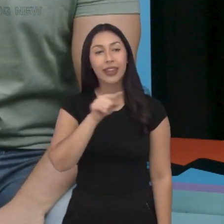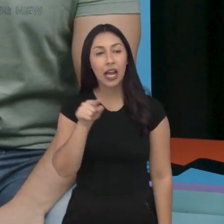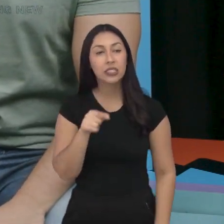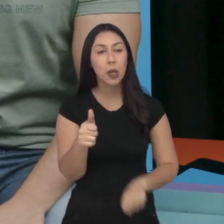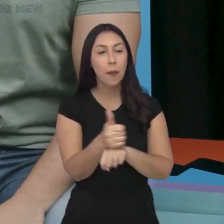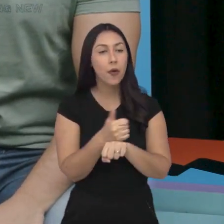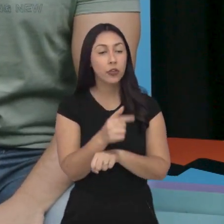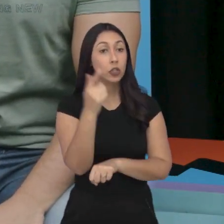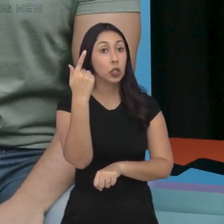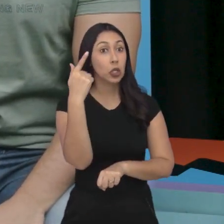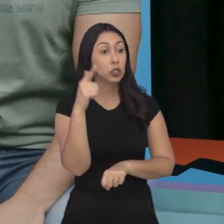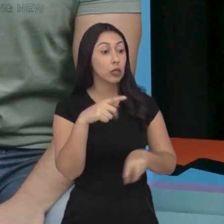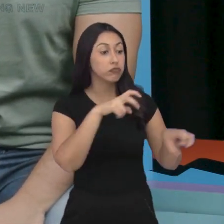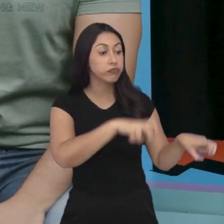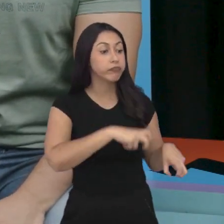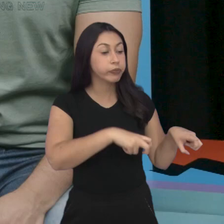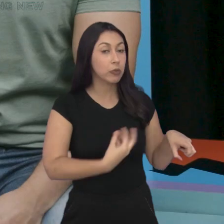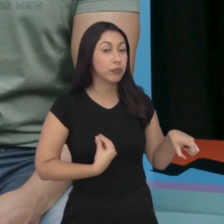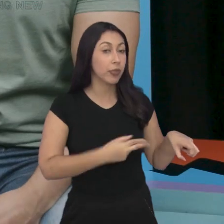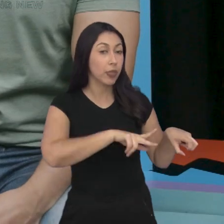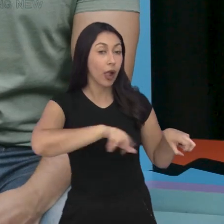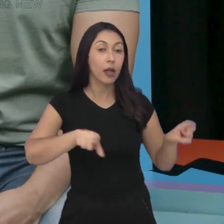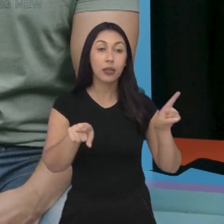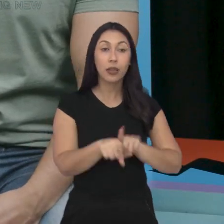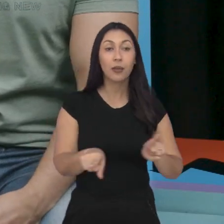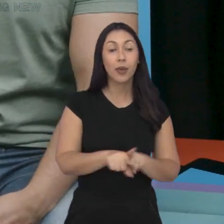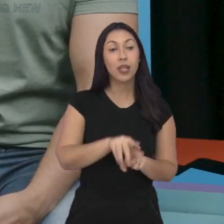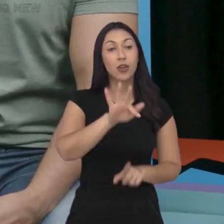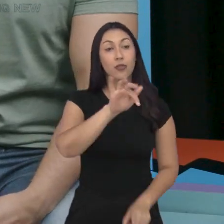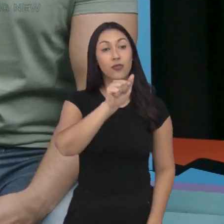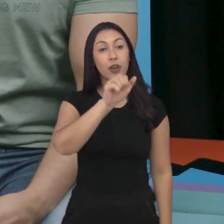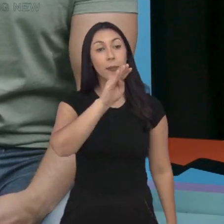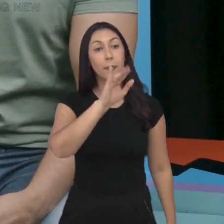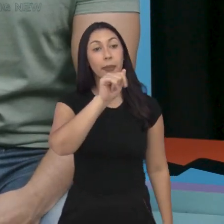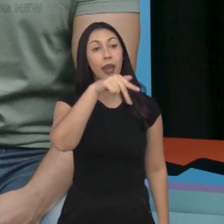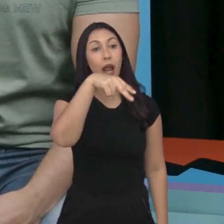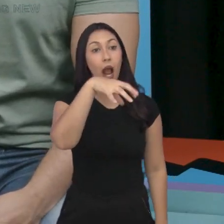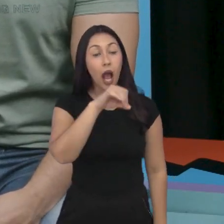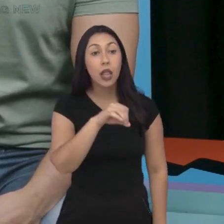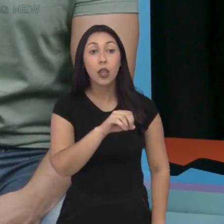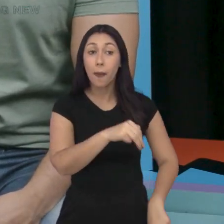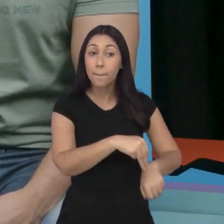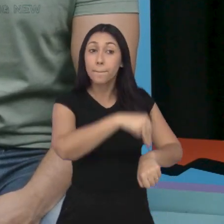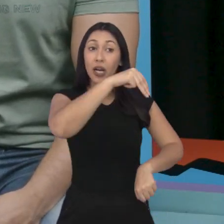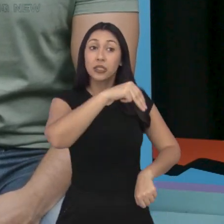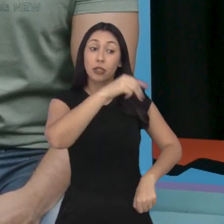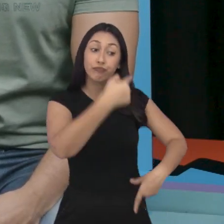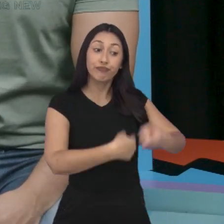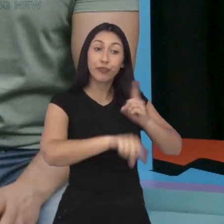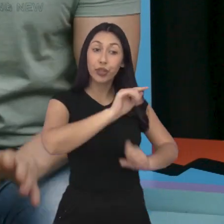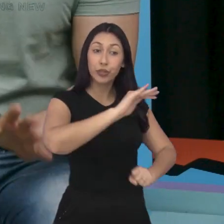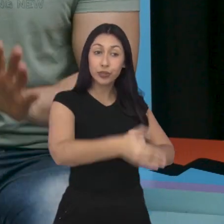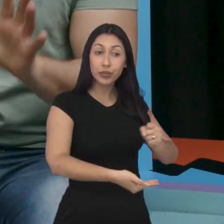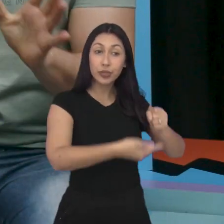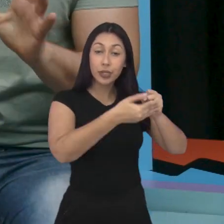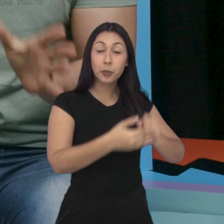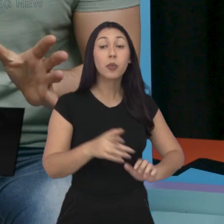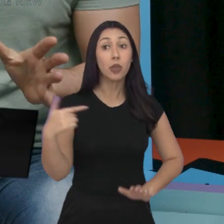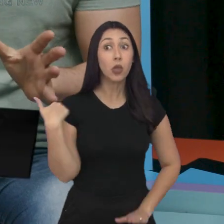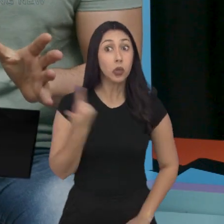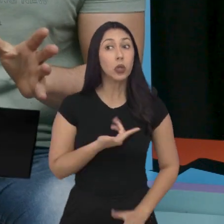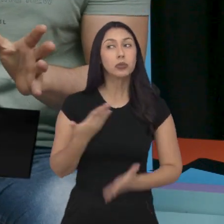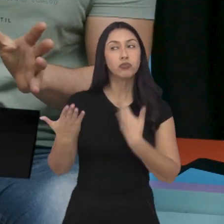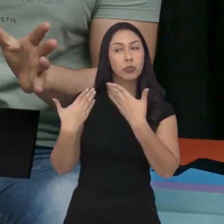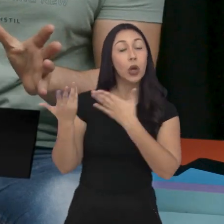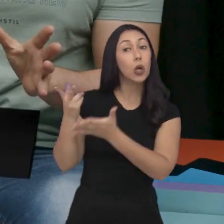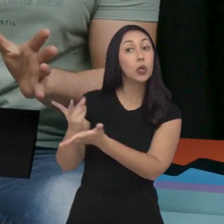especialista em agrobiodiversidade, e o Fabiano Porto, consultor e mestre em desenvolvimento sustentável. A gente já vai